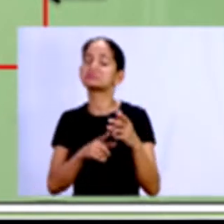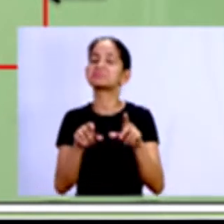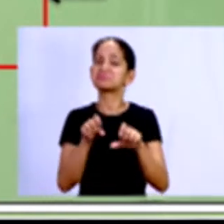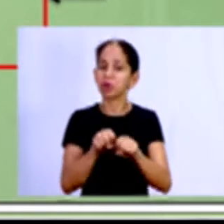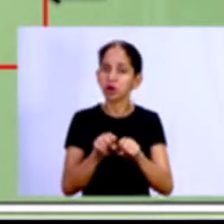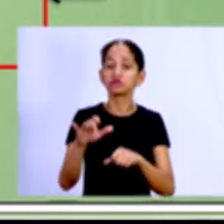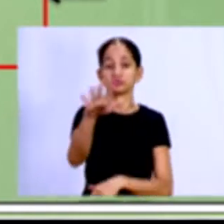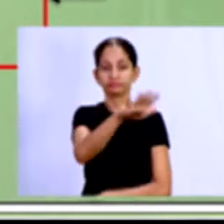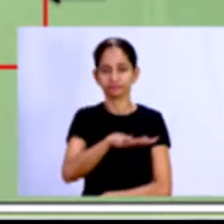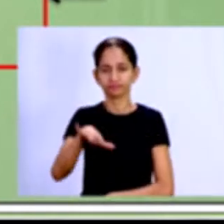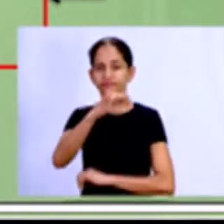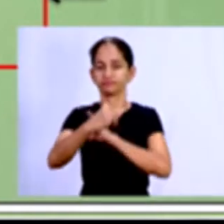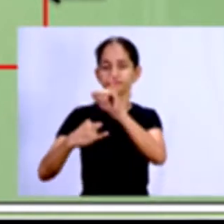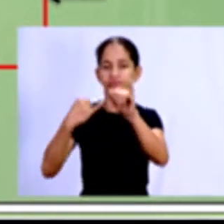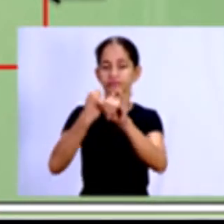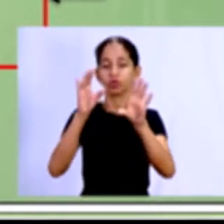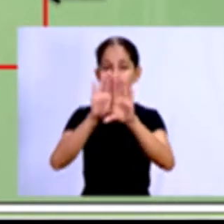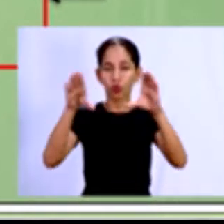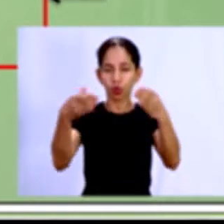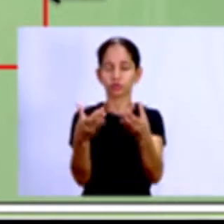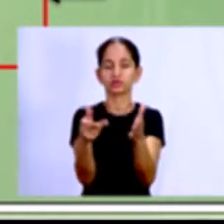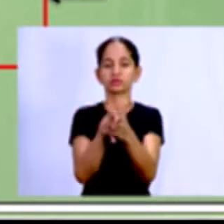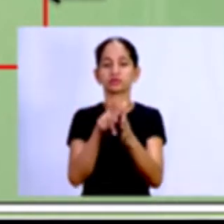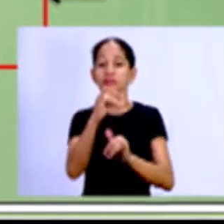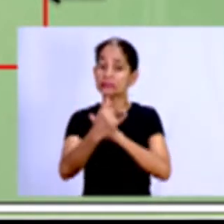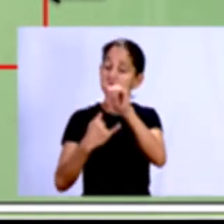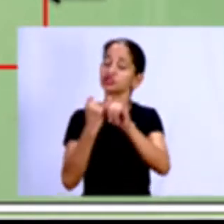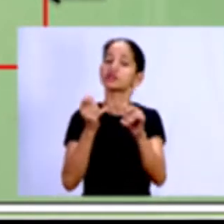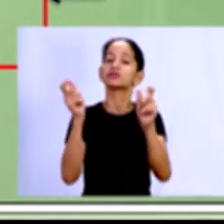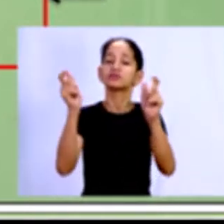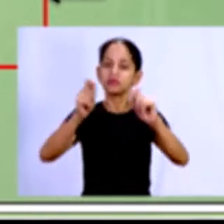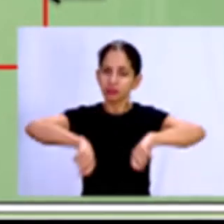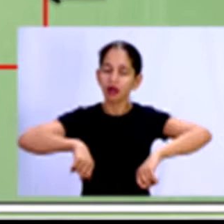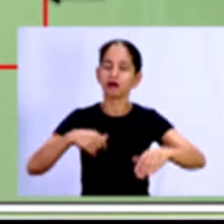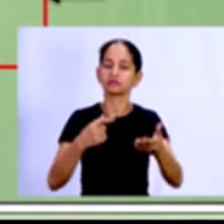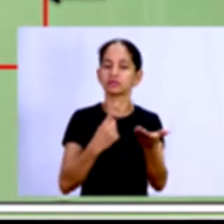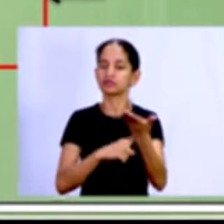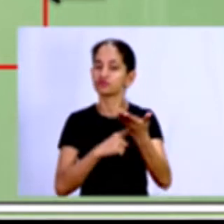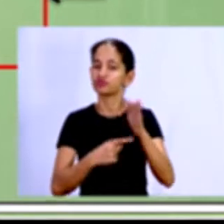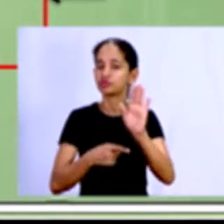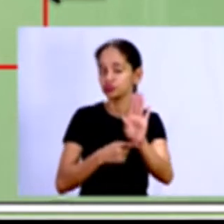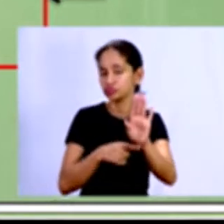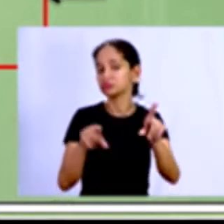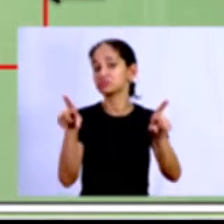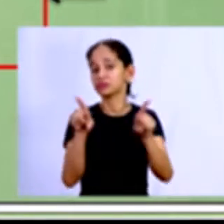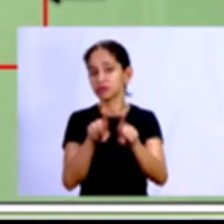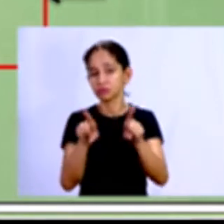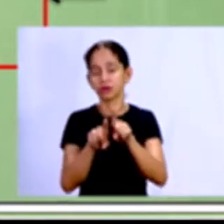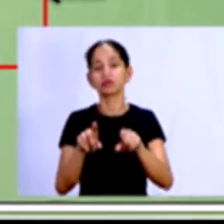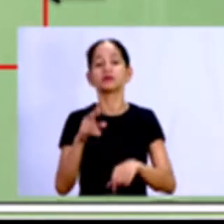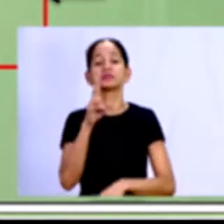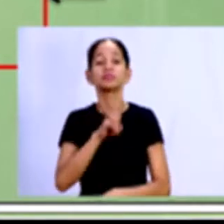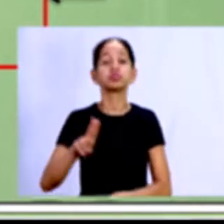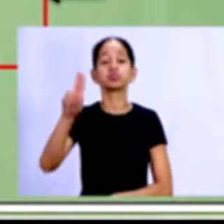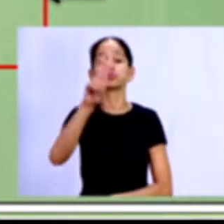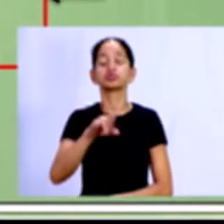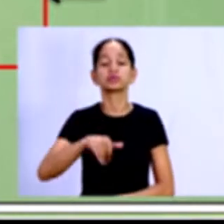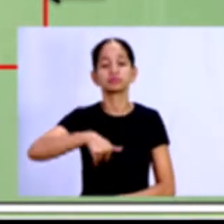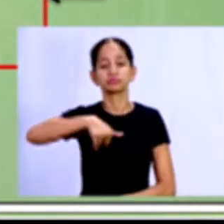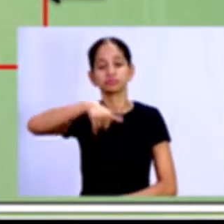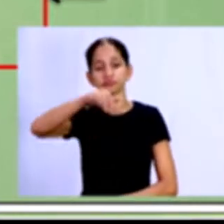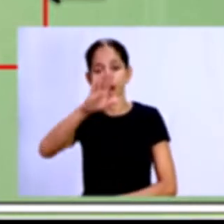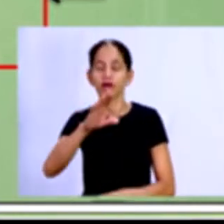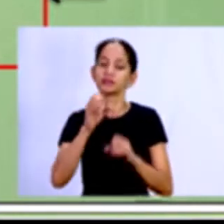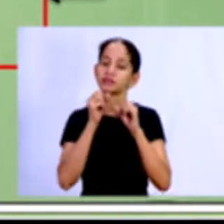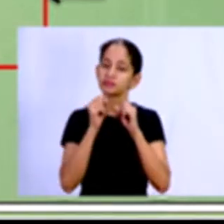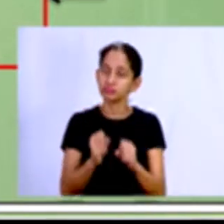redes sociais ou as comunidades virtuais de aprendizagem. Esses princípios, eles servem tanto para